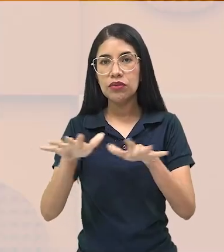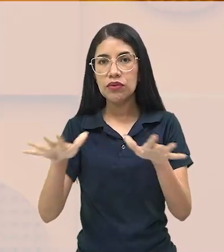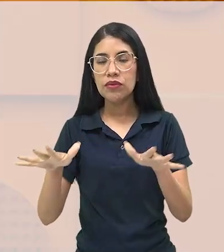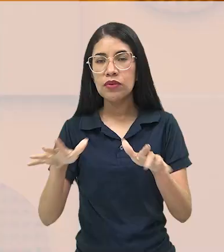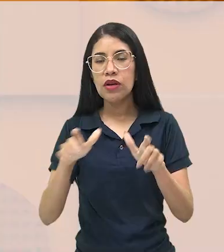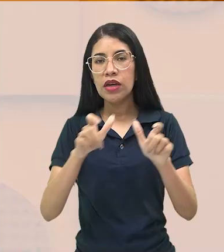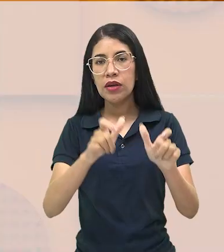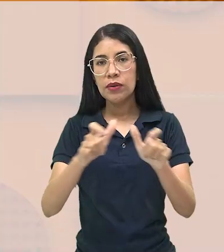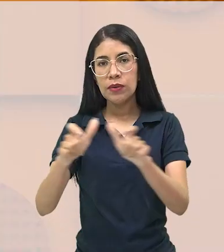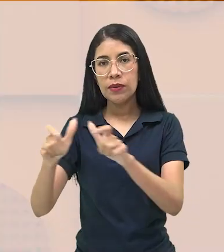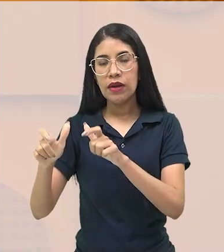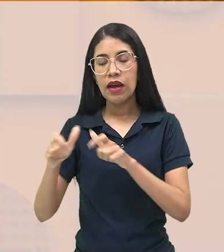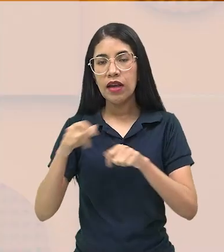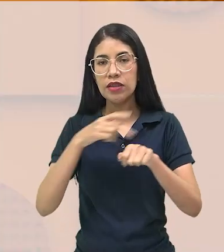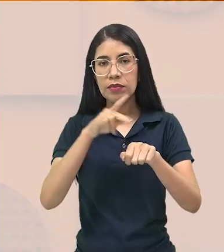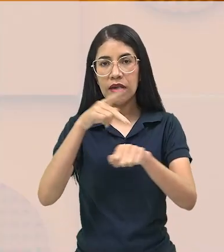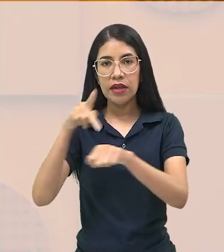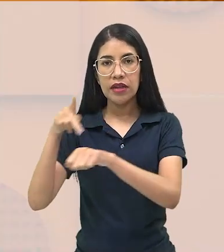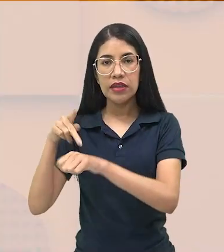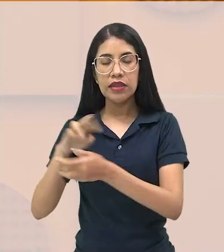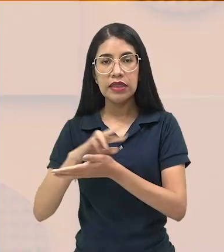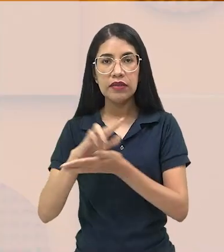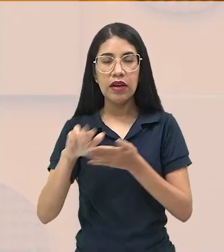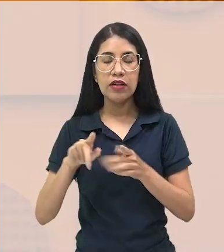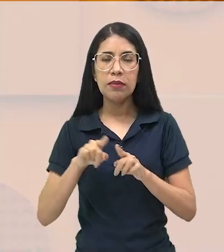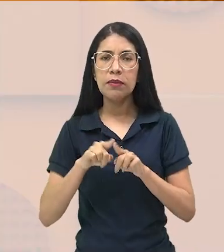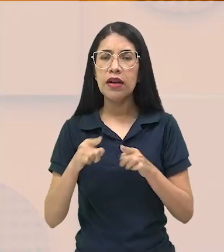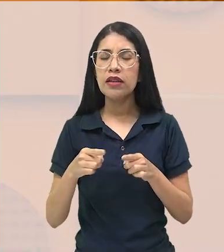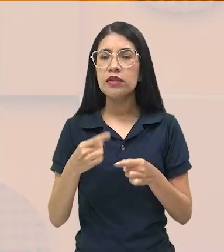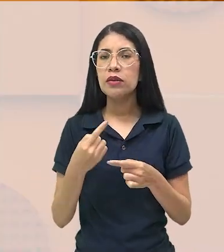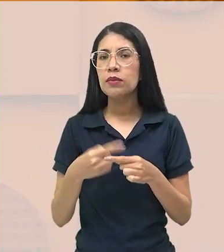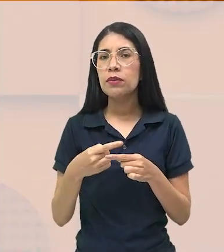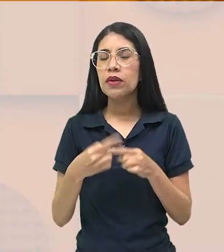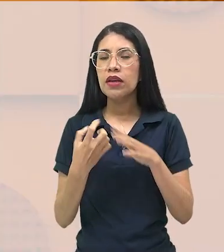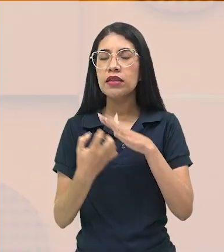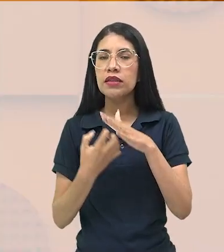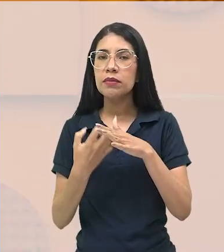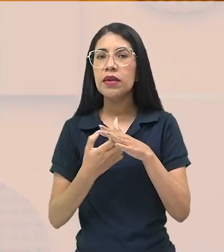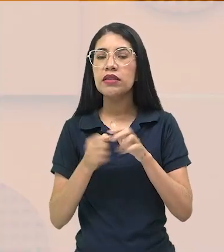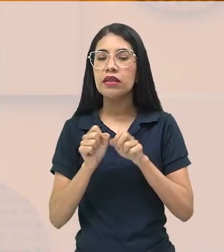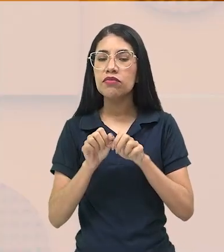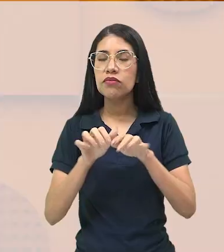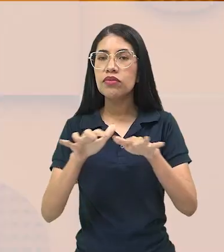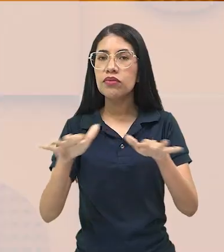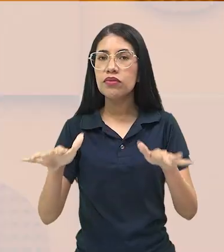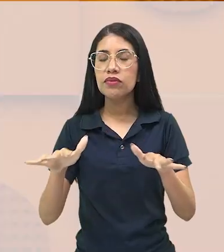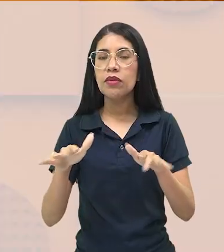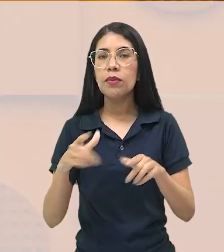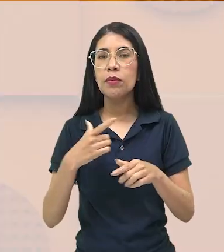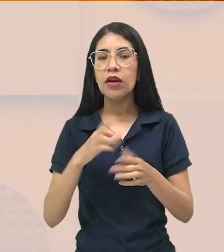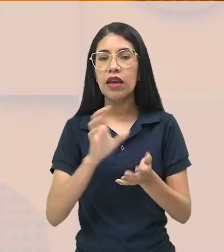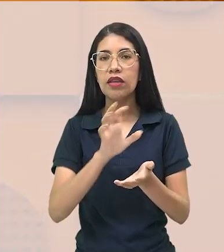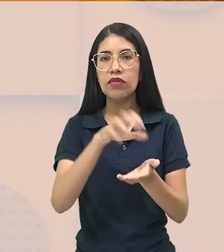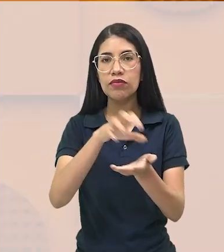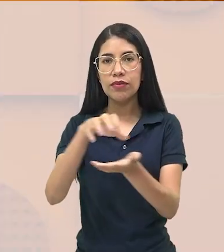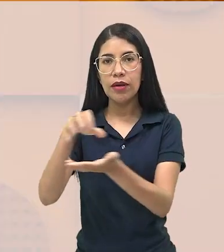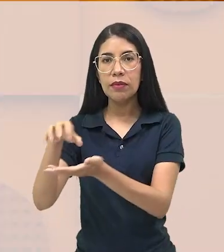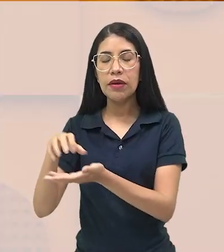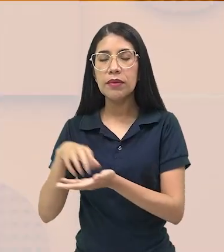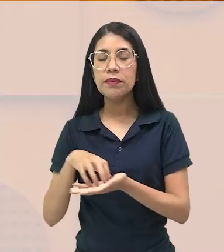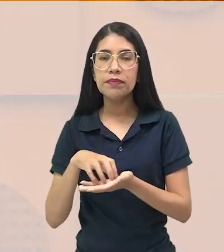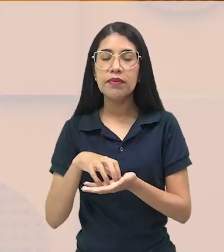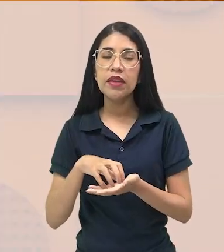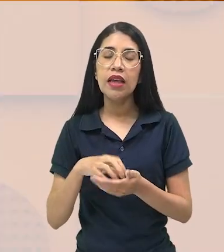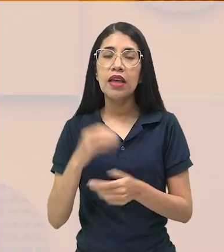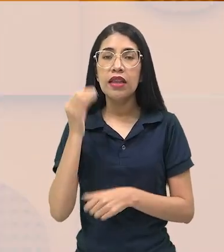em diversos outros países do mundo. Professor, por que essas empresas transnacionais elas vão abrir filiais em outros lugares?